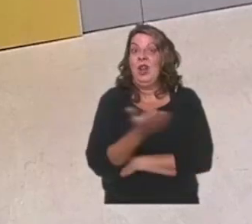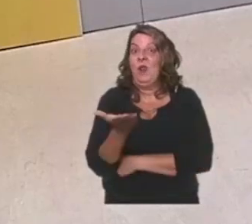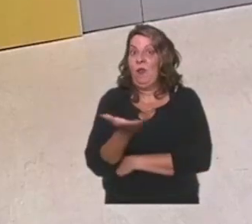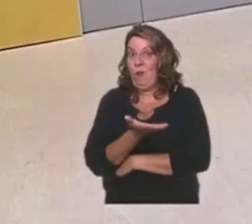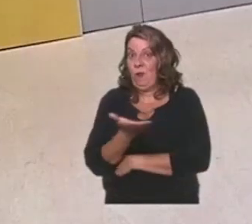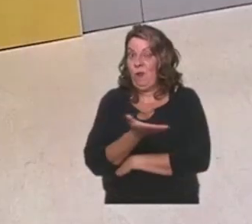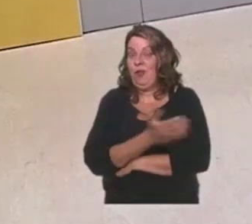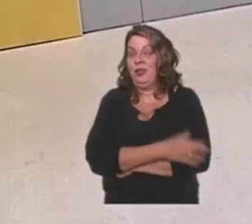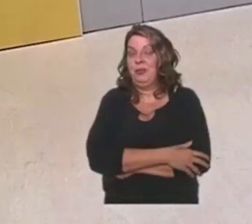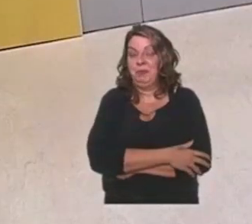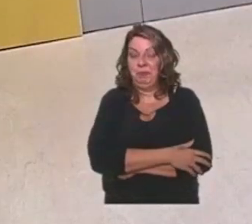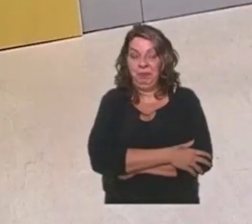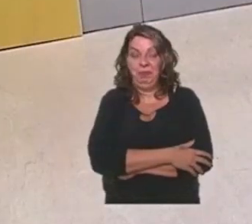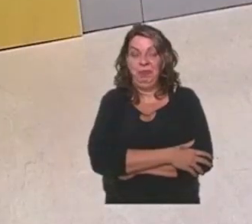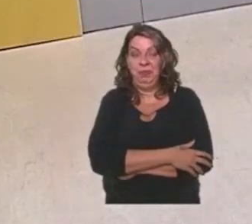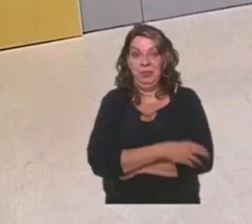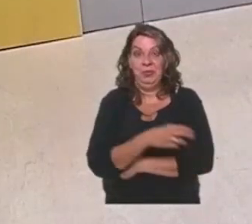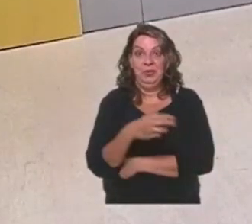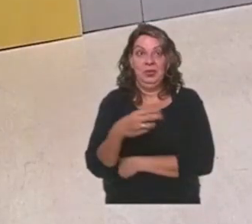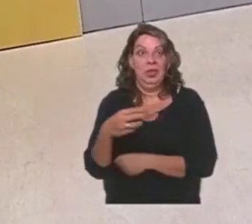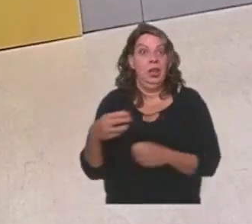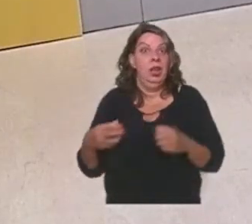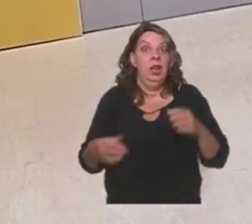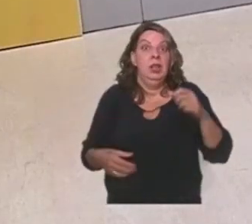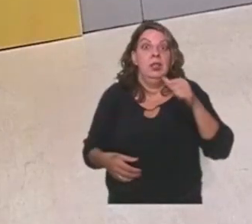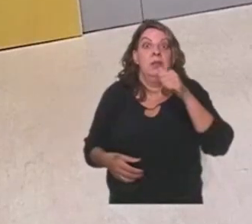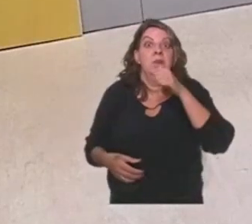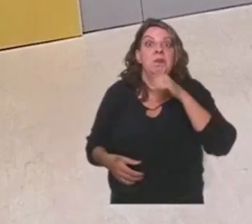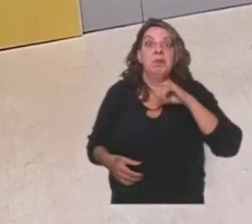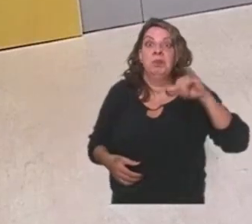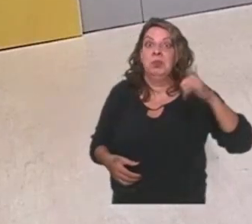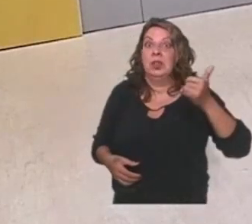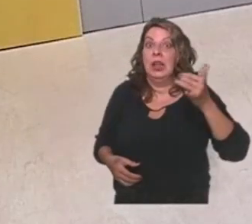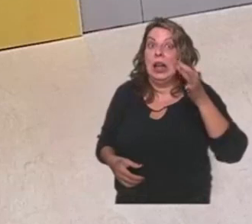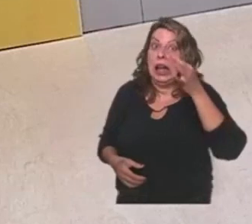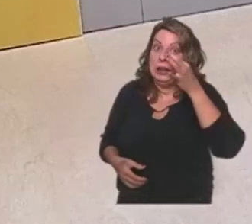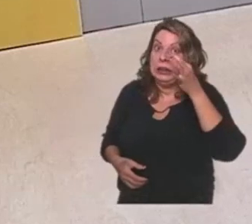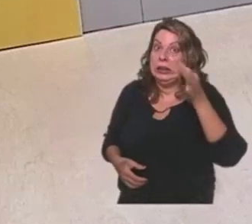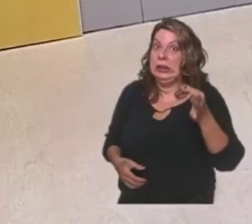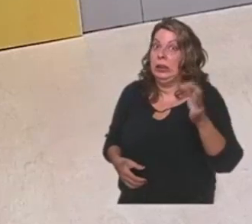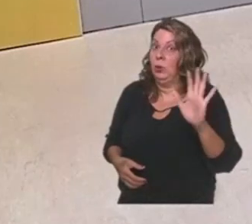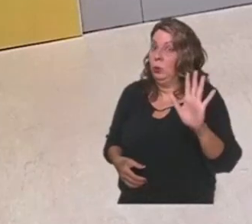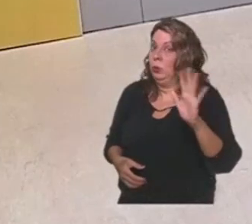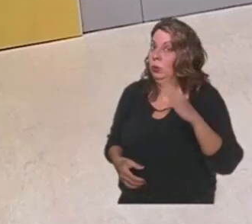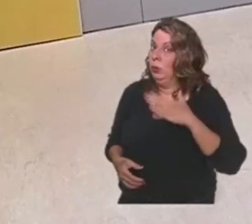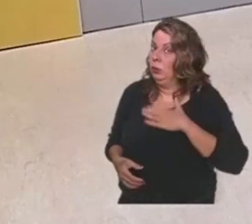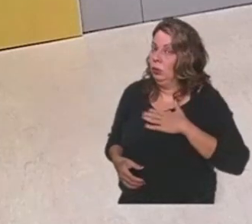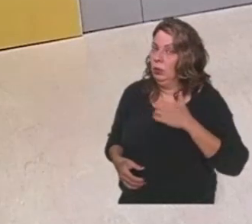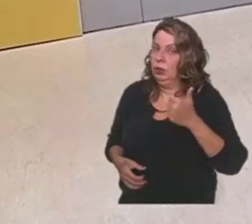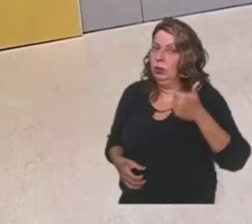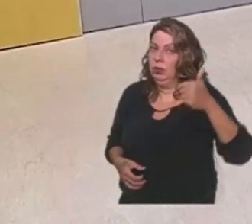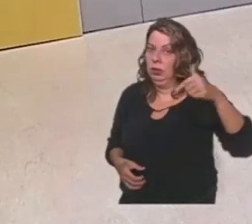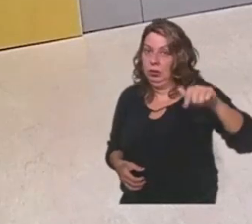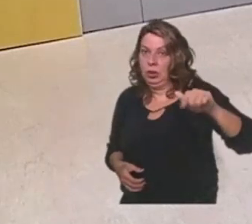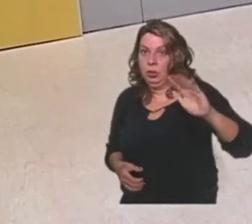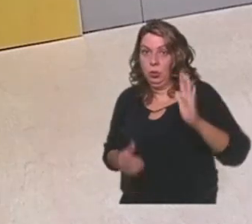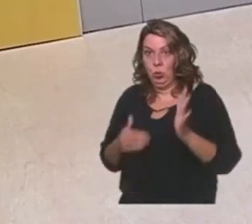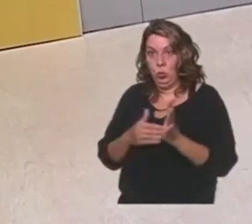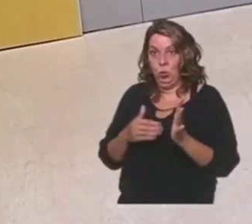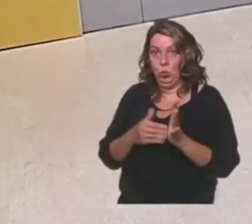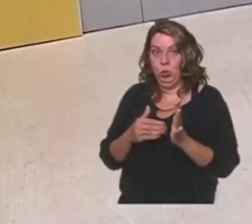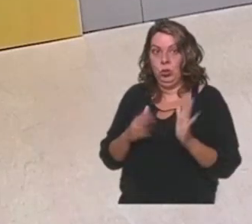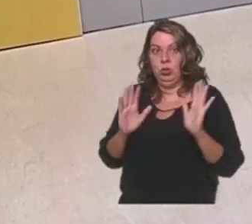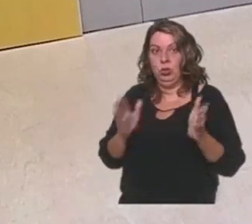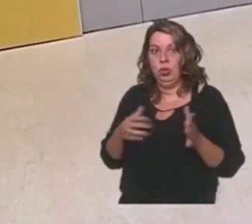Valesca já volta pra pegar, porque é 30... Atenção, atenção, Jaque, atenção aí, o 17, última bolinha chamada por você.